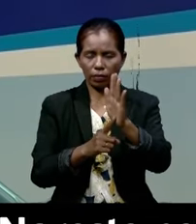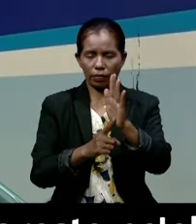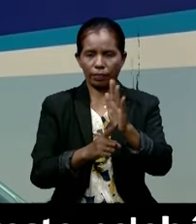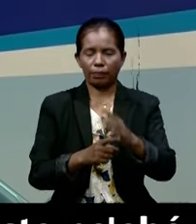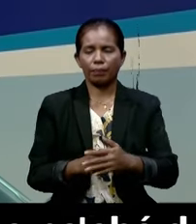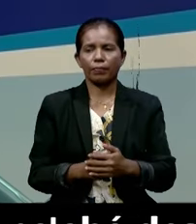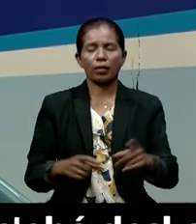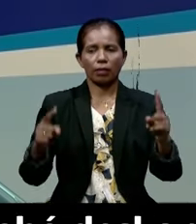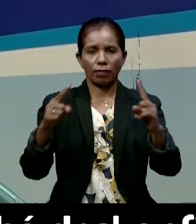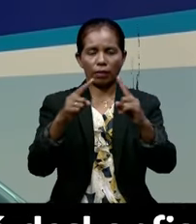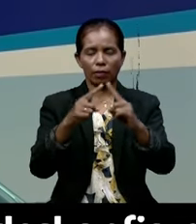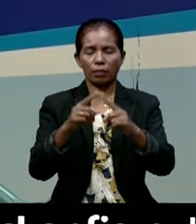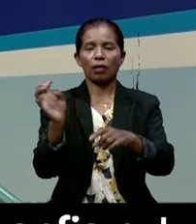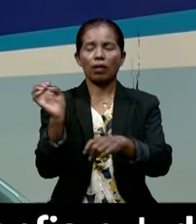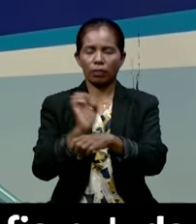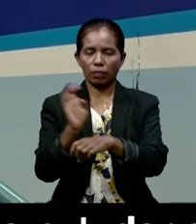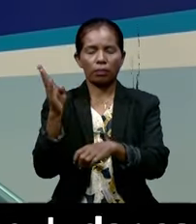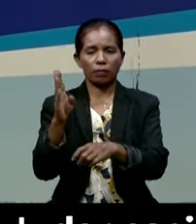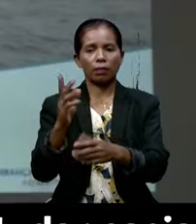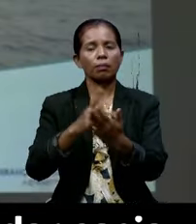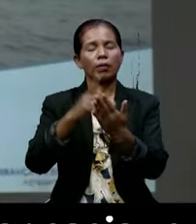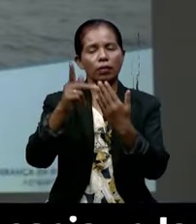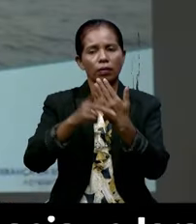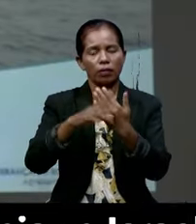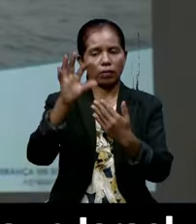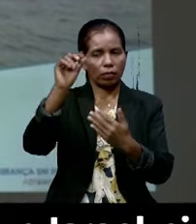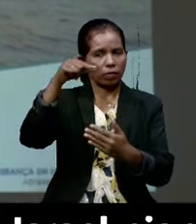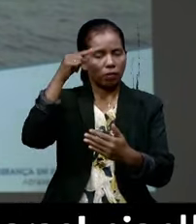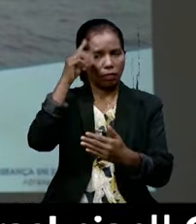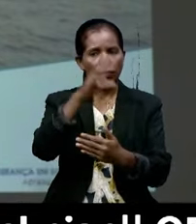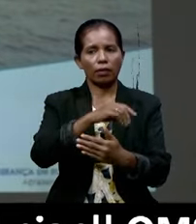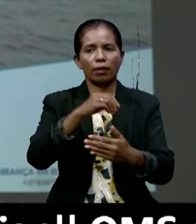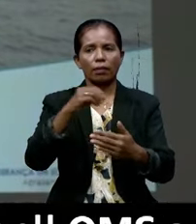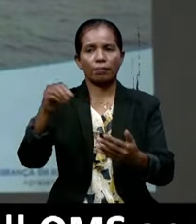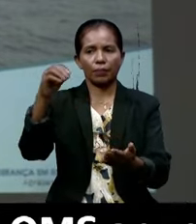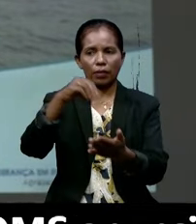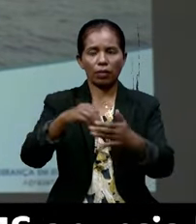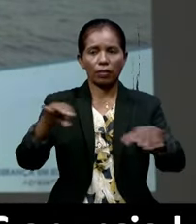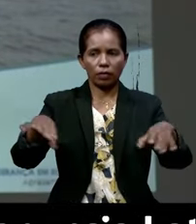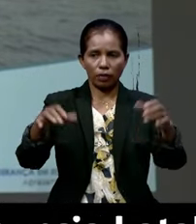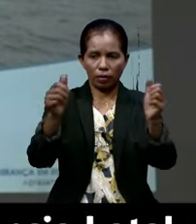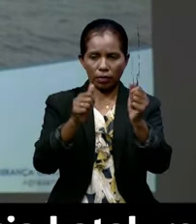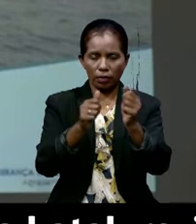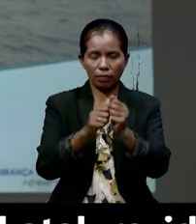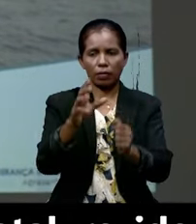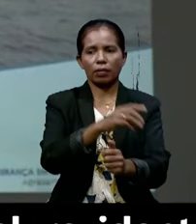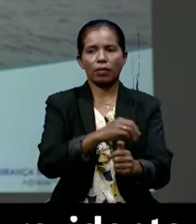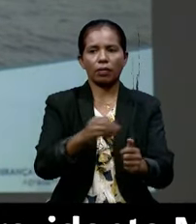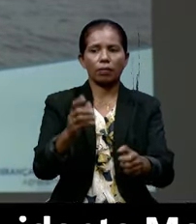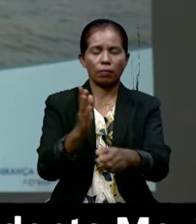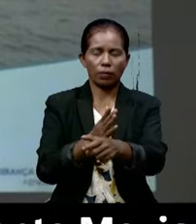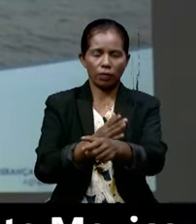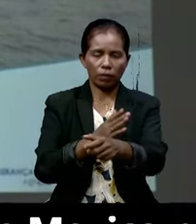fundamentais para a economia azul. E o programa no governo constitucional MOS se reforça a coordenação interna por